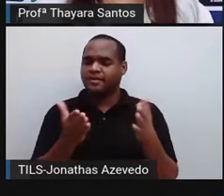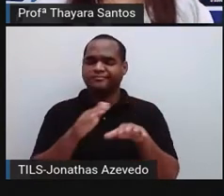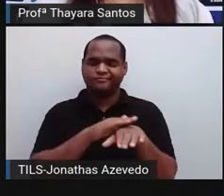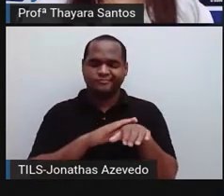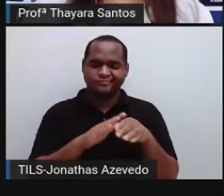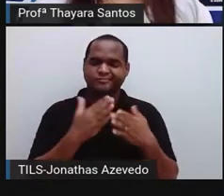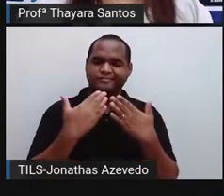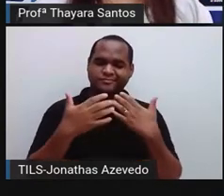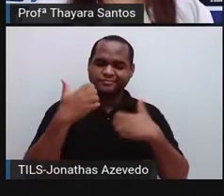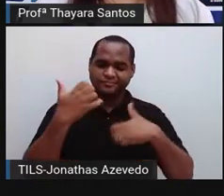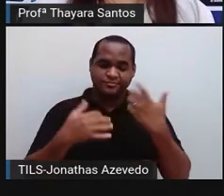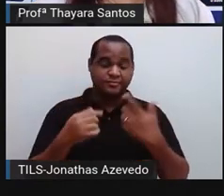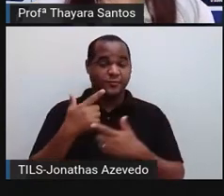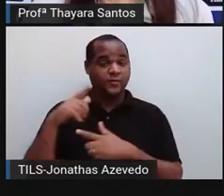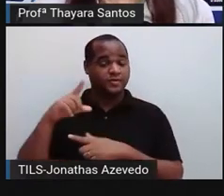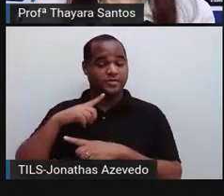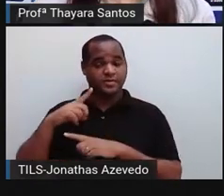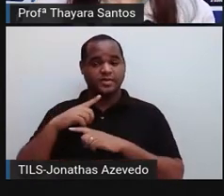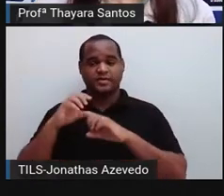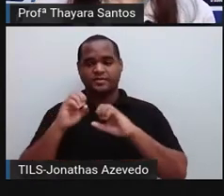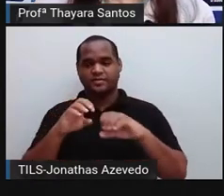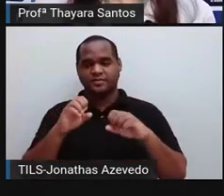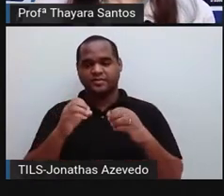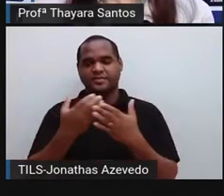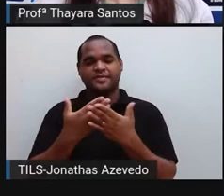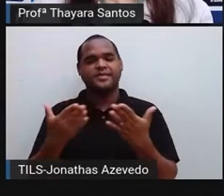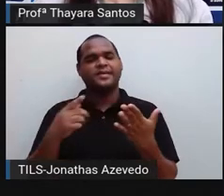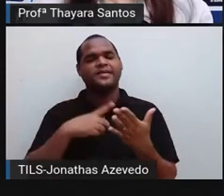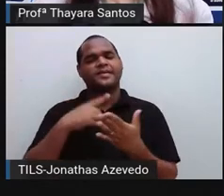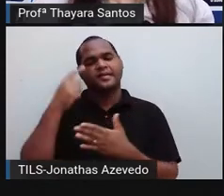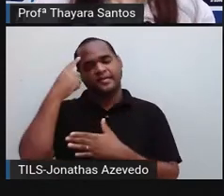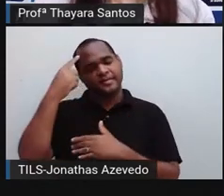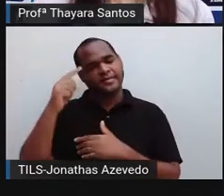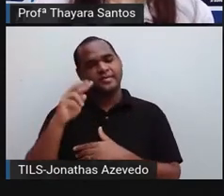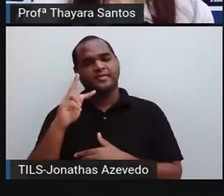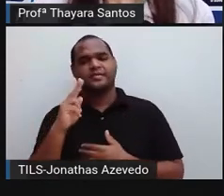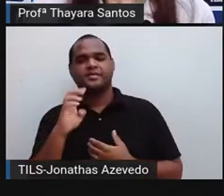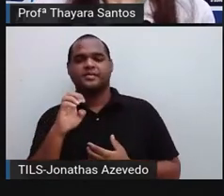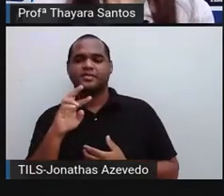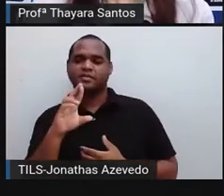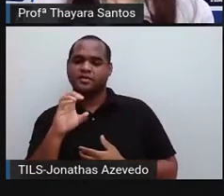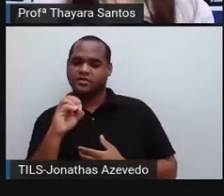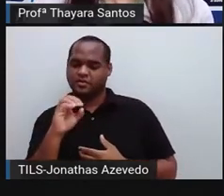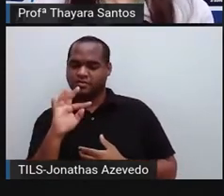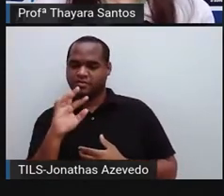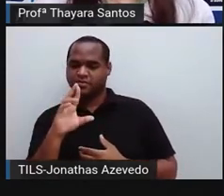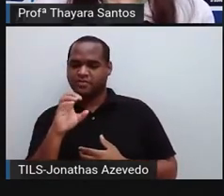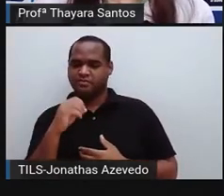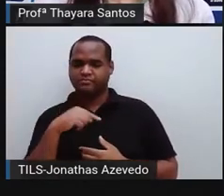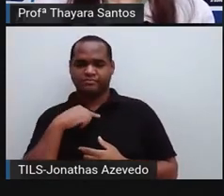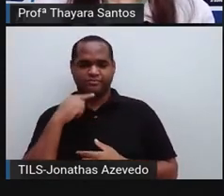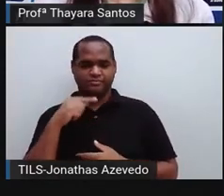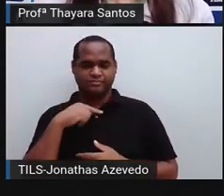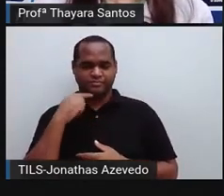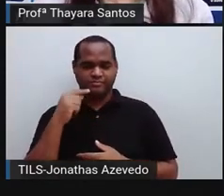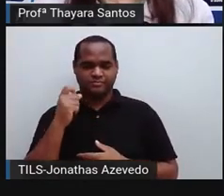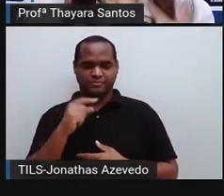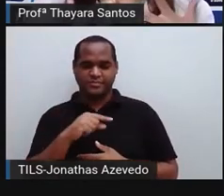sobre eles em outras aulas. Os decompositores são organismos heterótrofos, eles não conseguem produzir seu